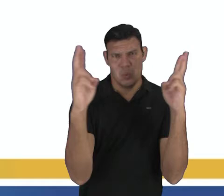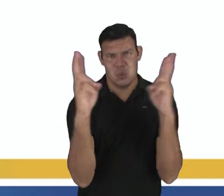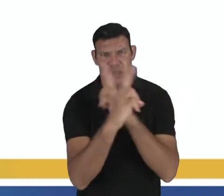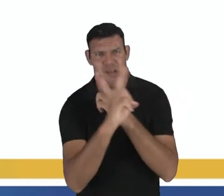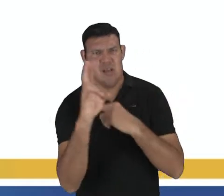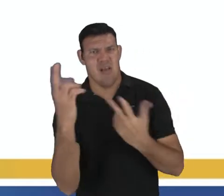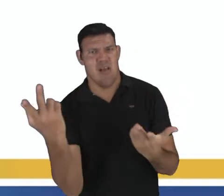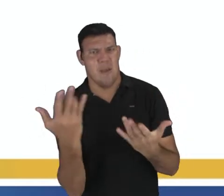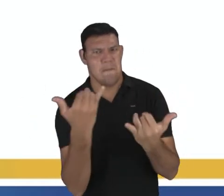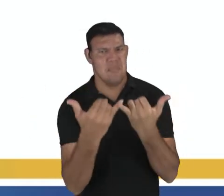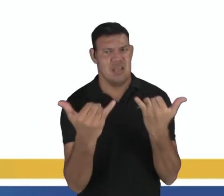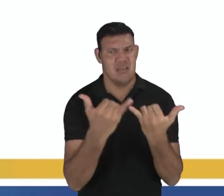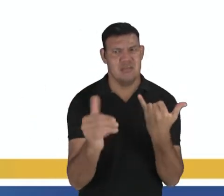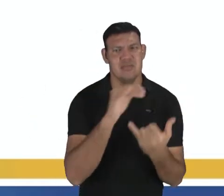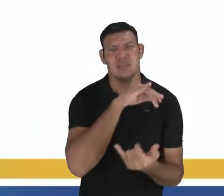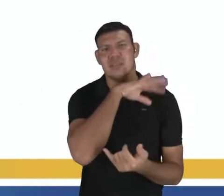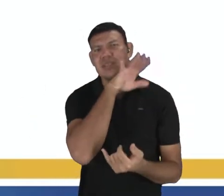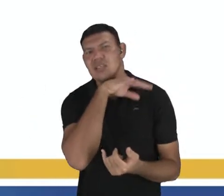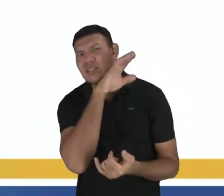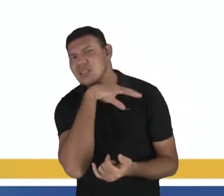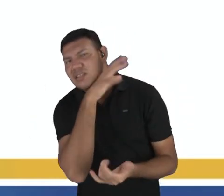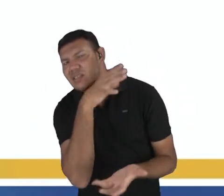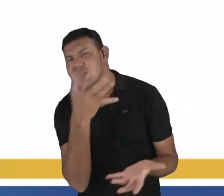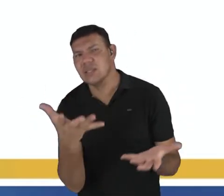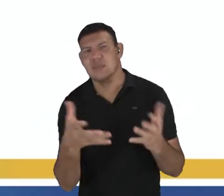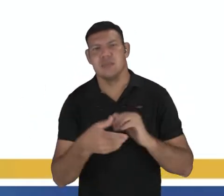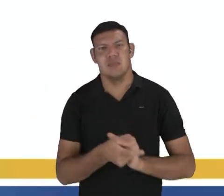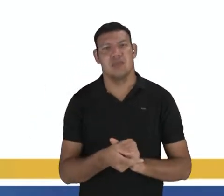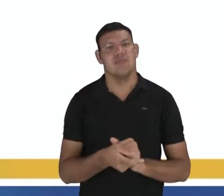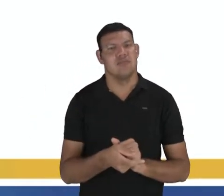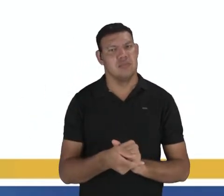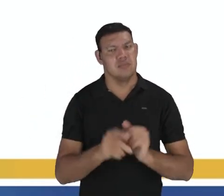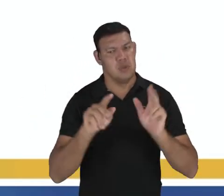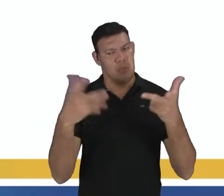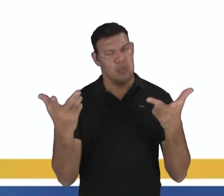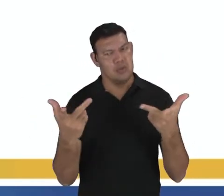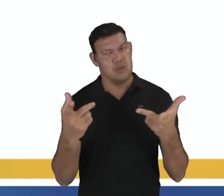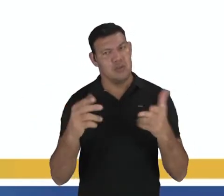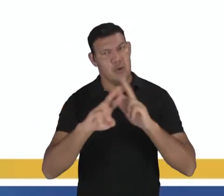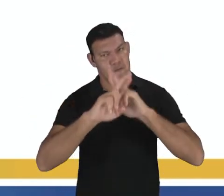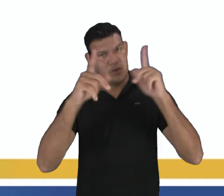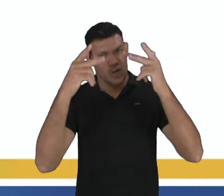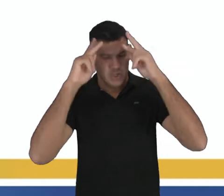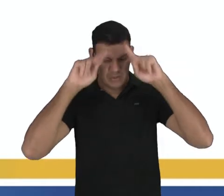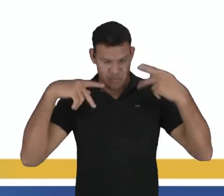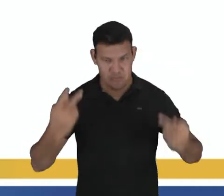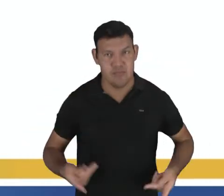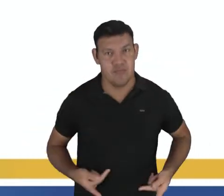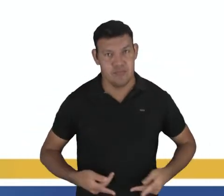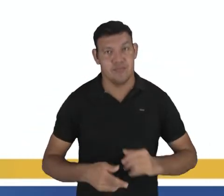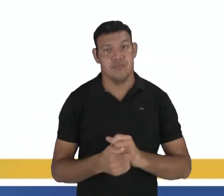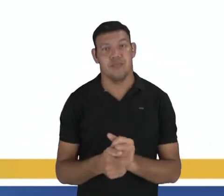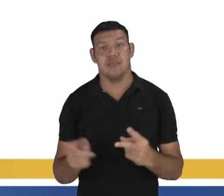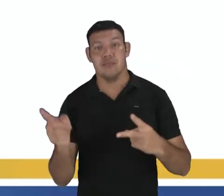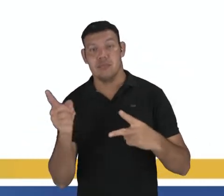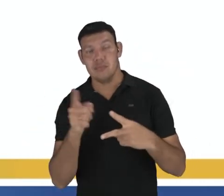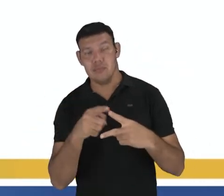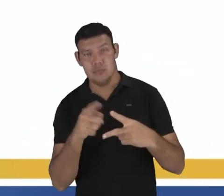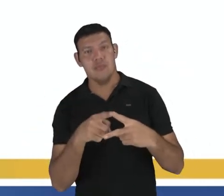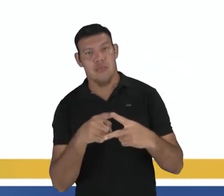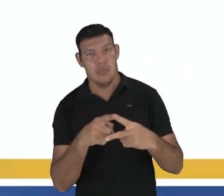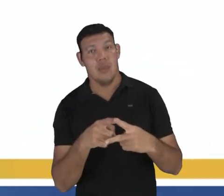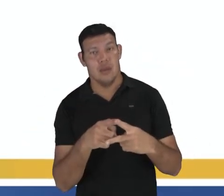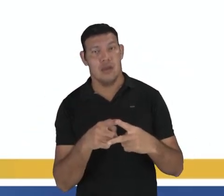mais a animais, né? Características animalescas do que de fato com humanos, né? Então essa África setentrional,